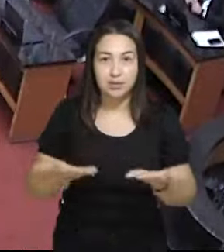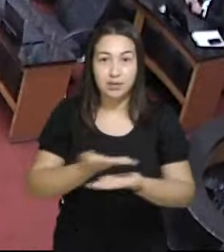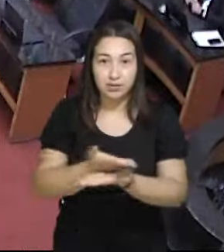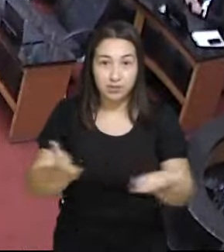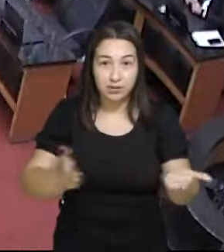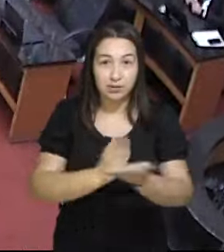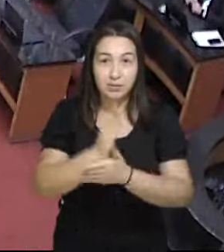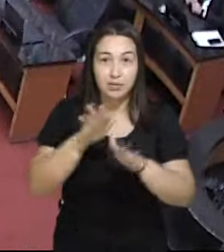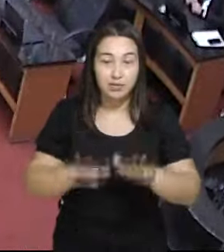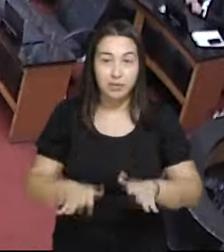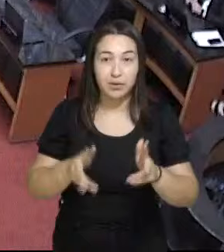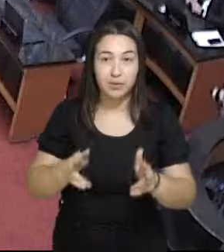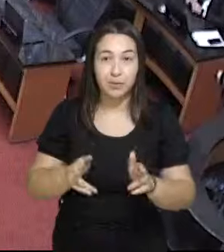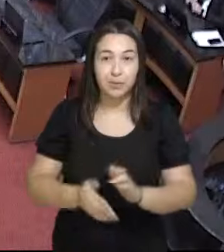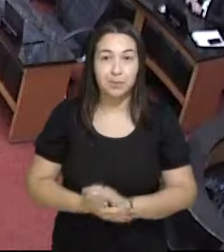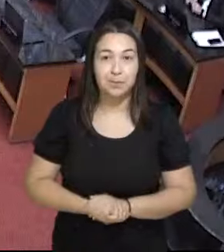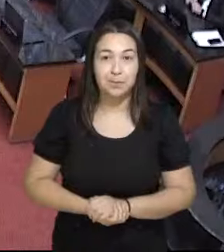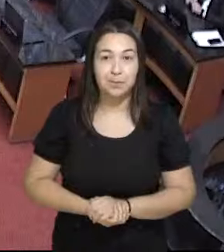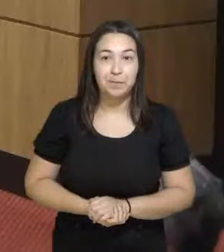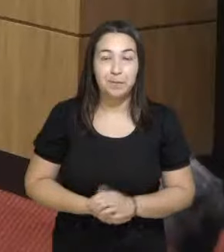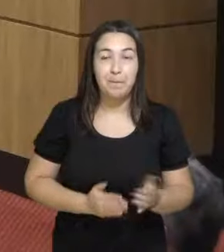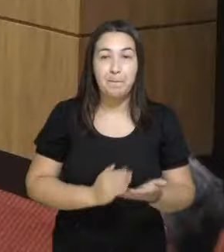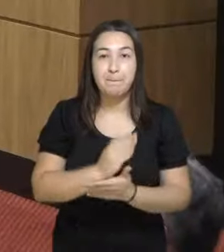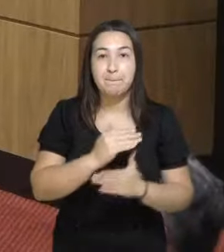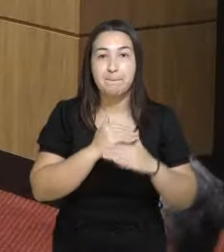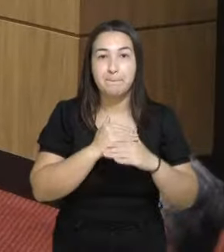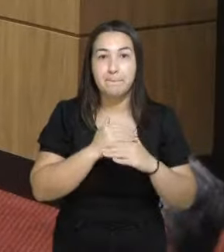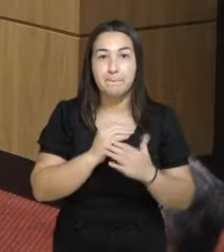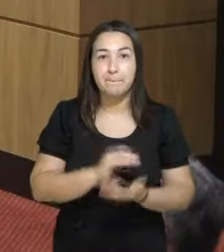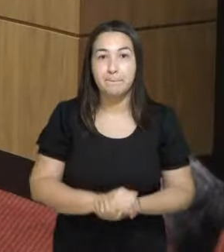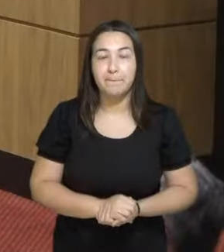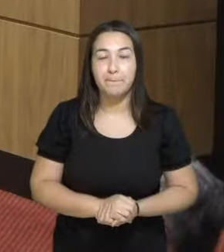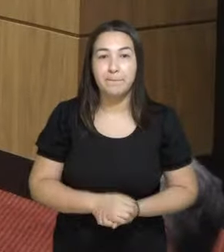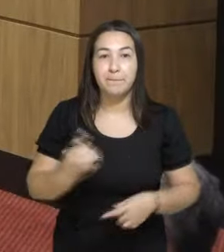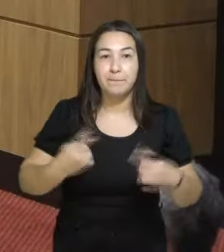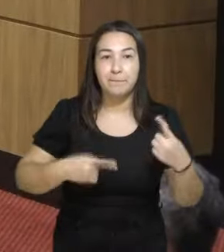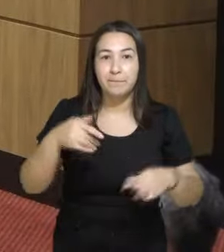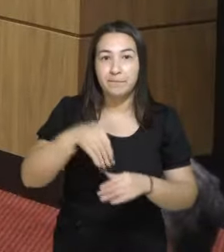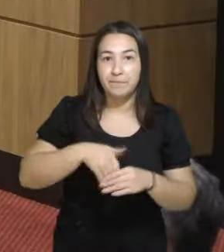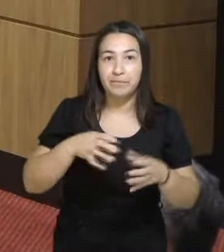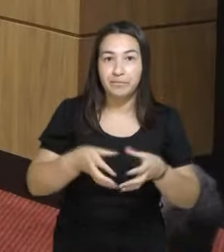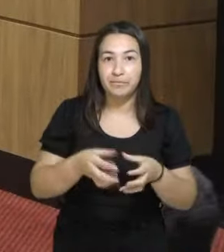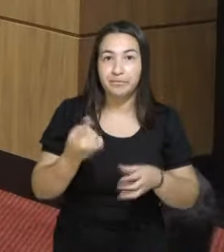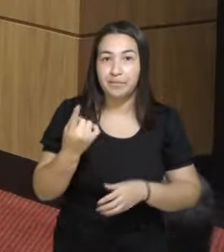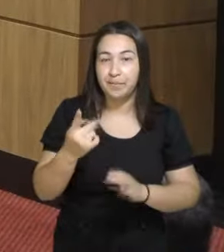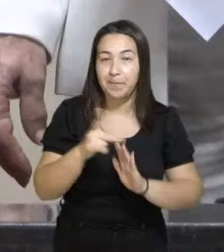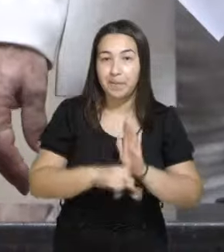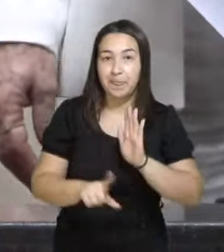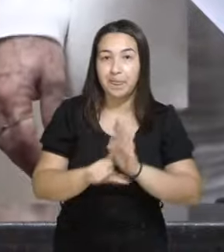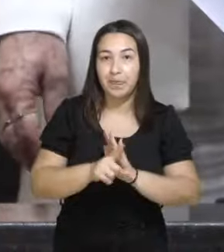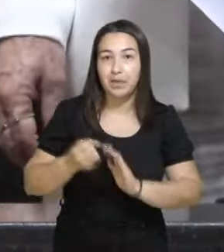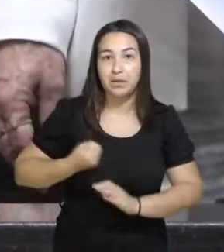aprovam, permaneçam como se encontram. Aprovado por unanimidade. Discussão e votação em turno único do projeto de